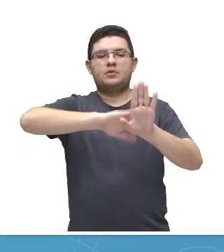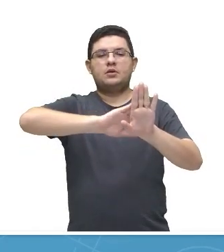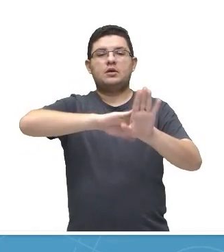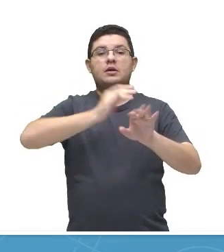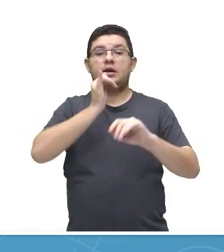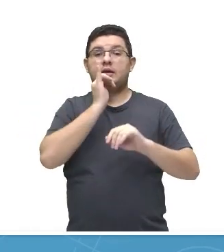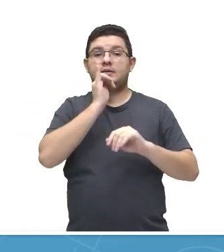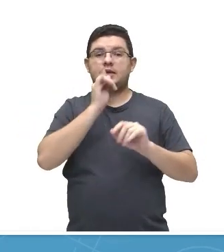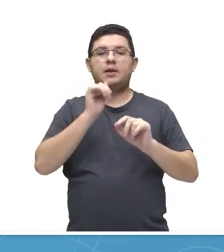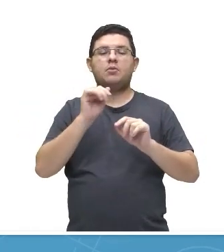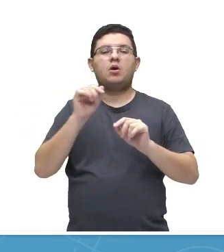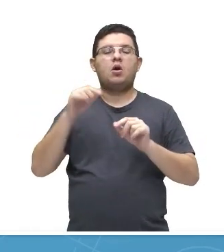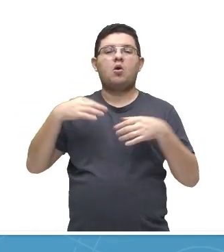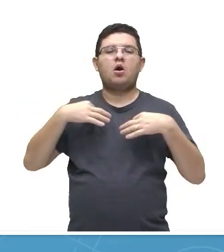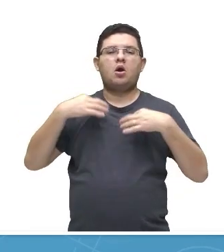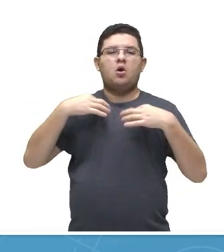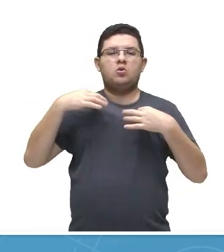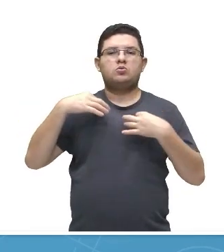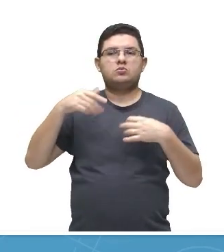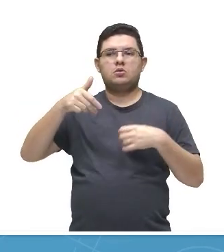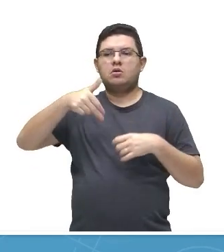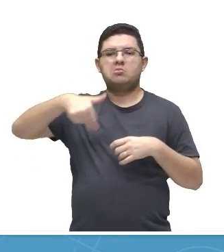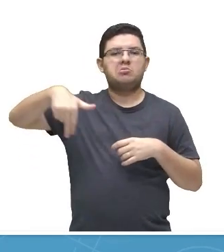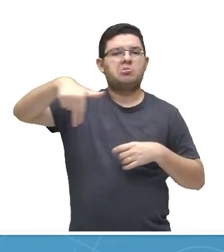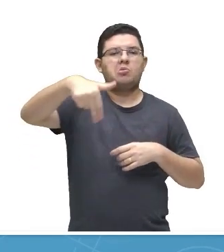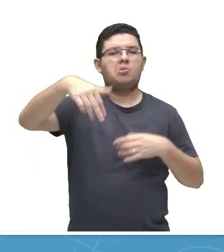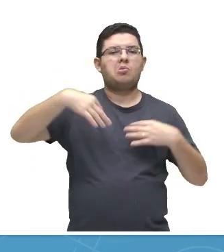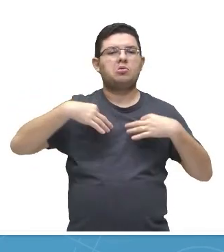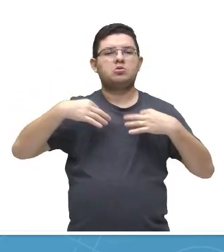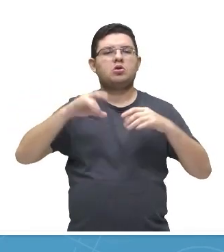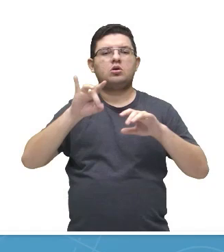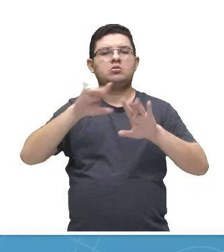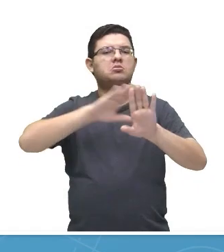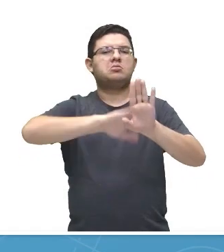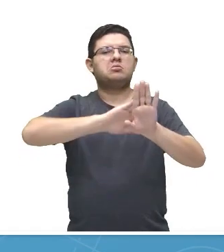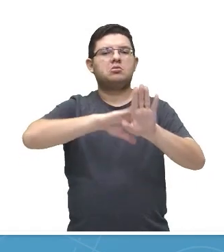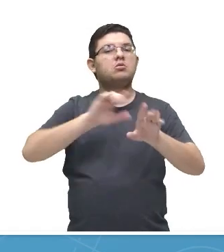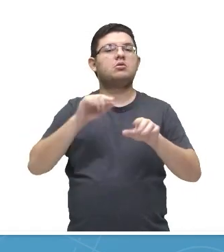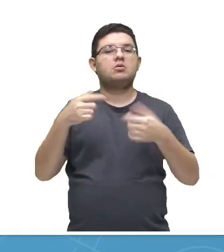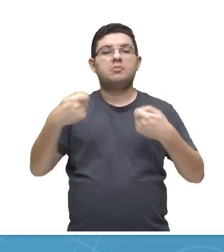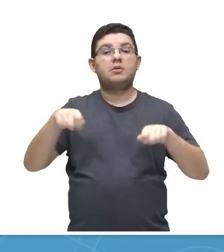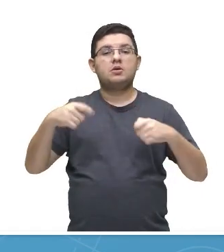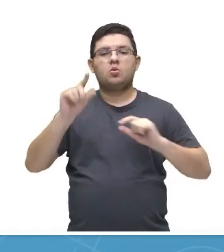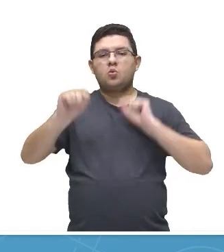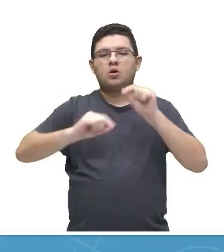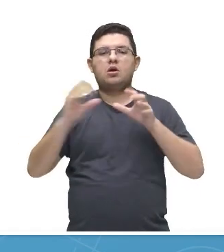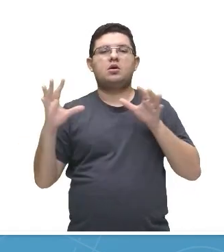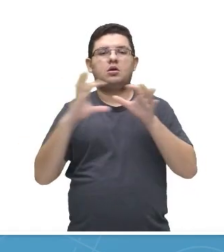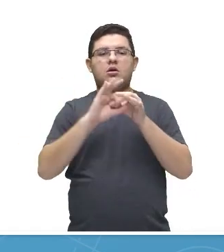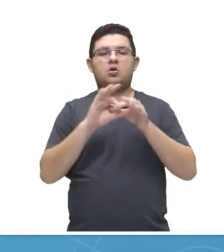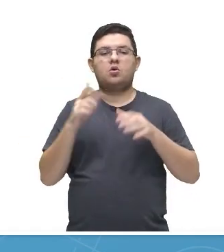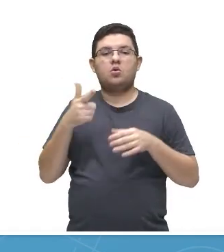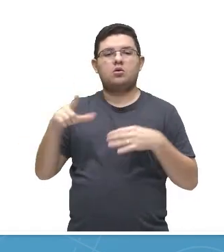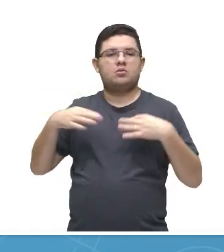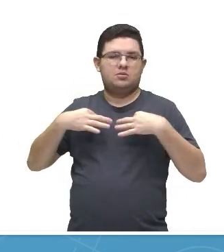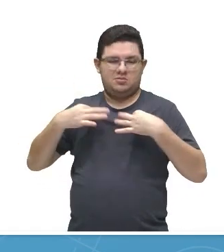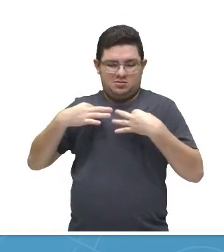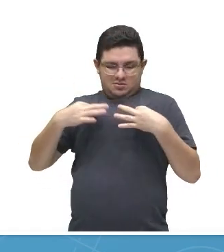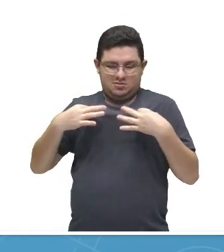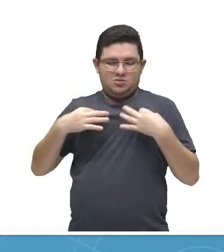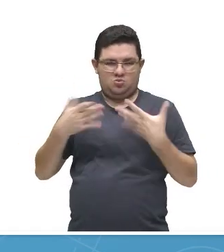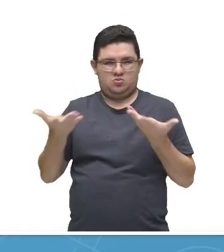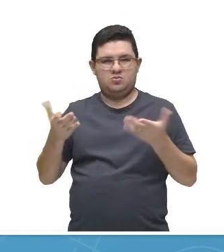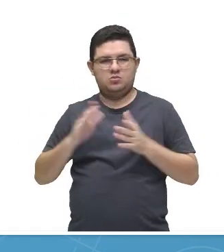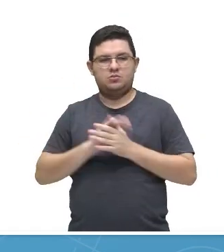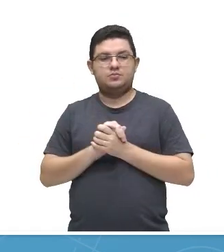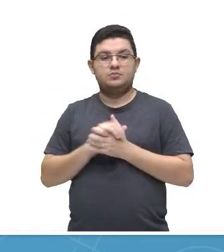andar sozinho por aí. Ele, para existir, ele tem que ter essa estrutura aqui. Esta blusa, por exemplo. O azul do nosso cenário, ele